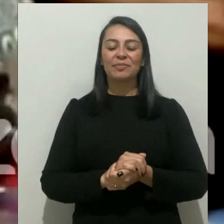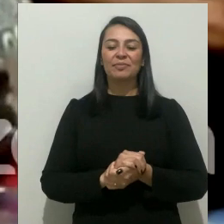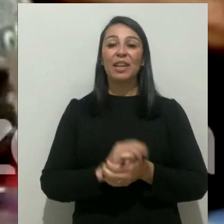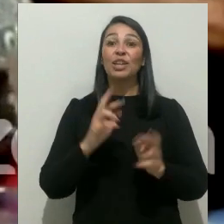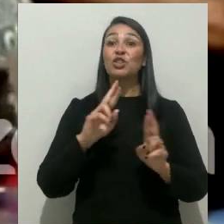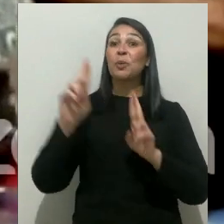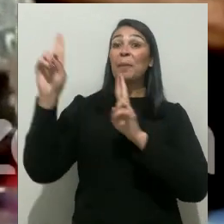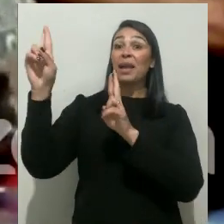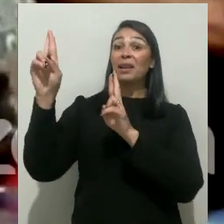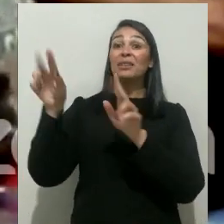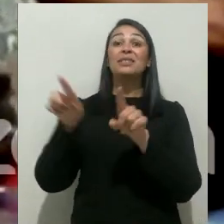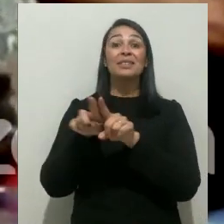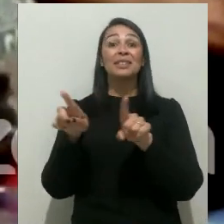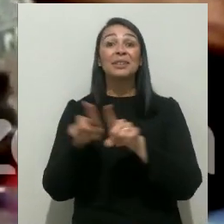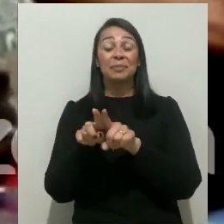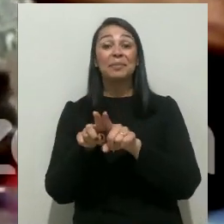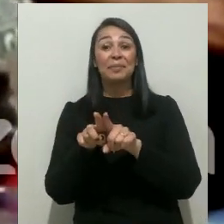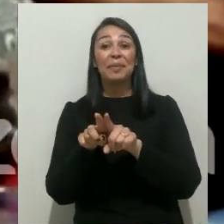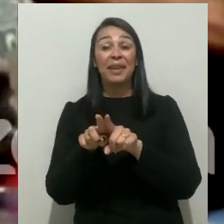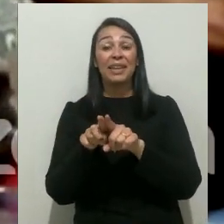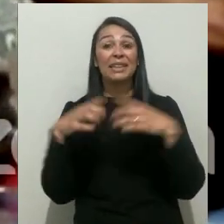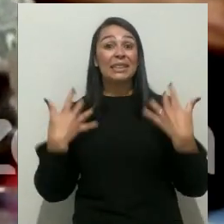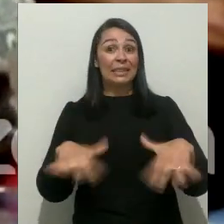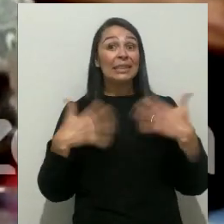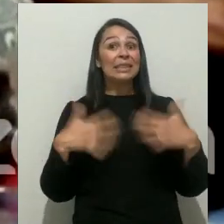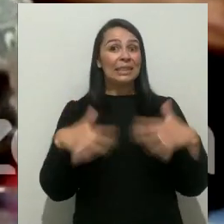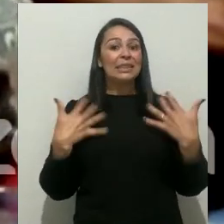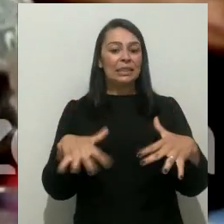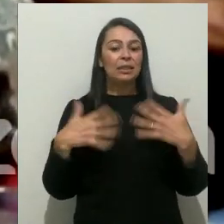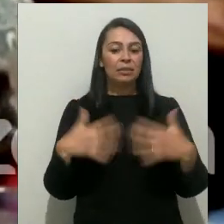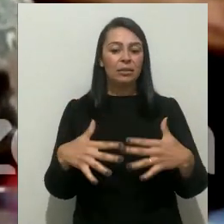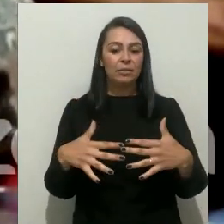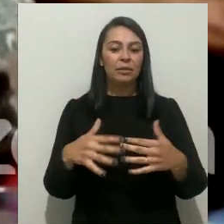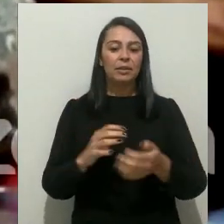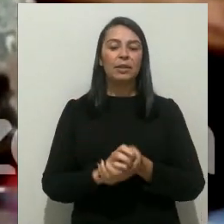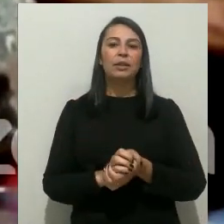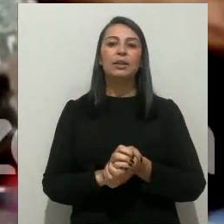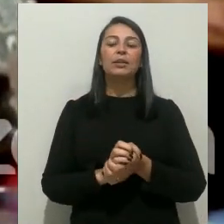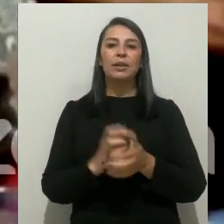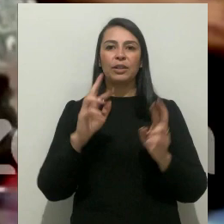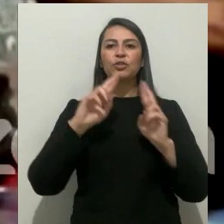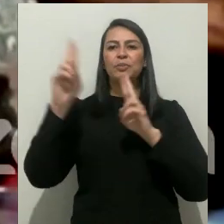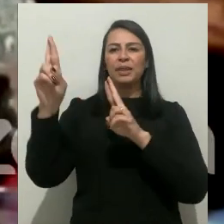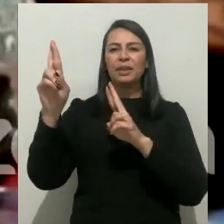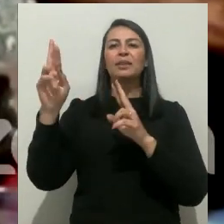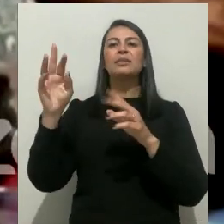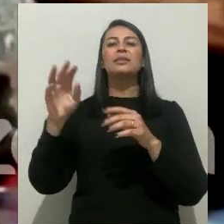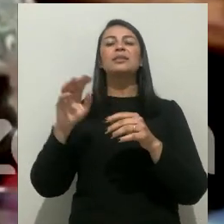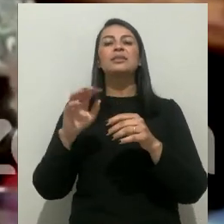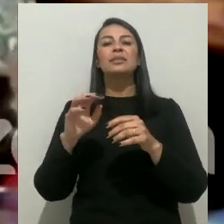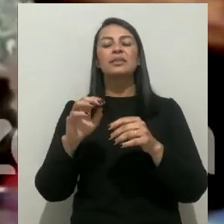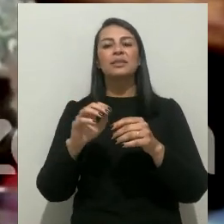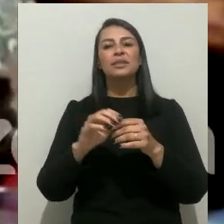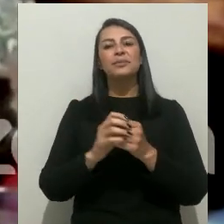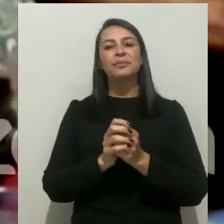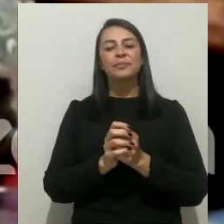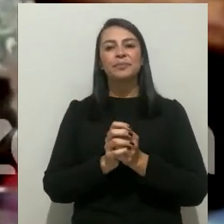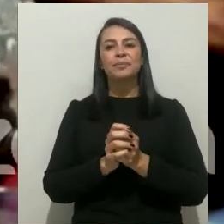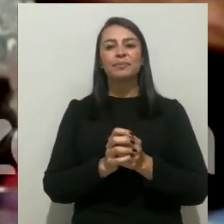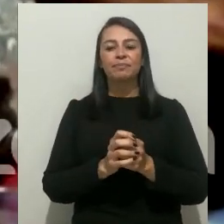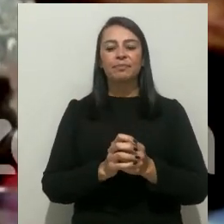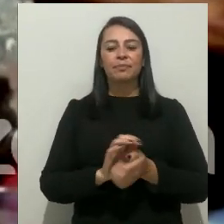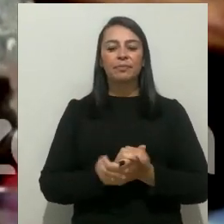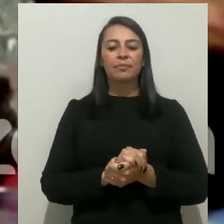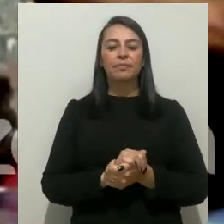esperança e desesperança, a desesperança como uma coisa obscura, e a esperança como luz, quer dizer,